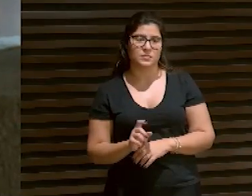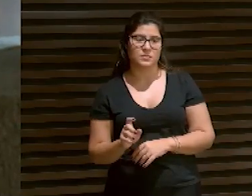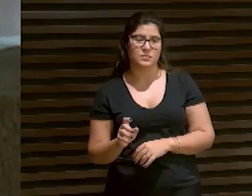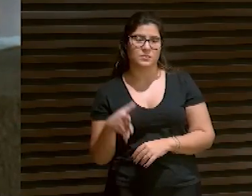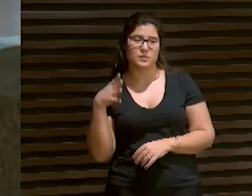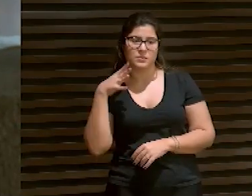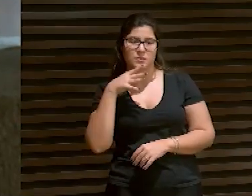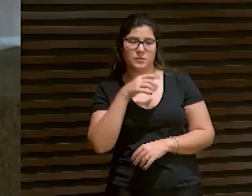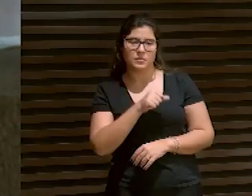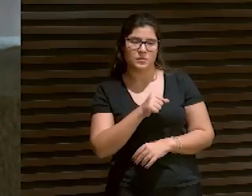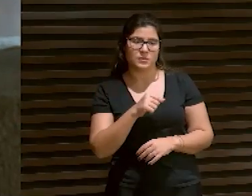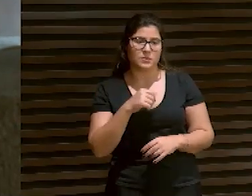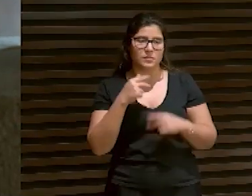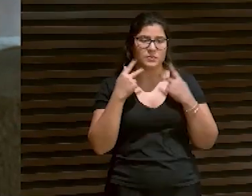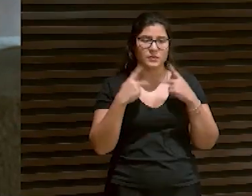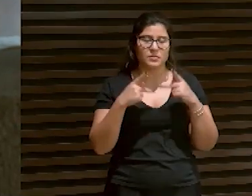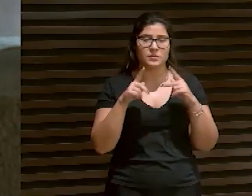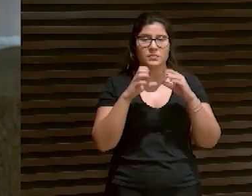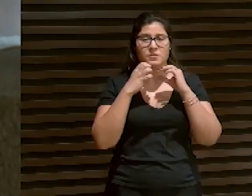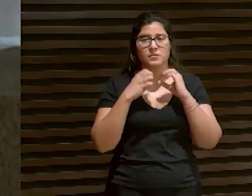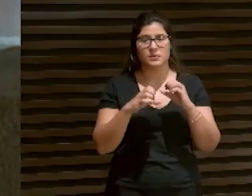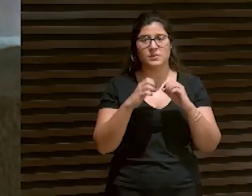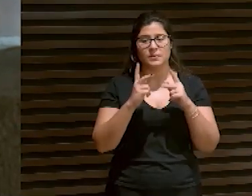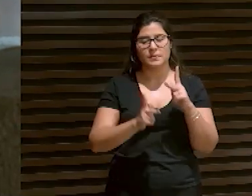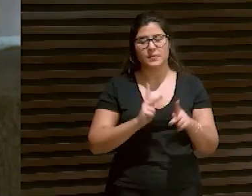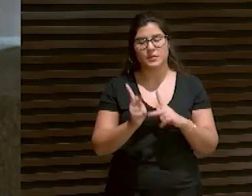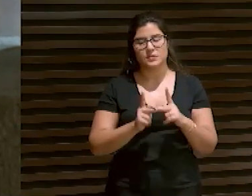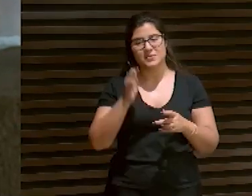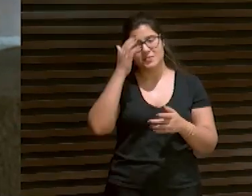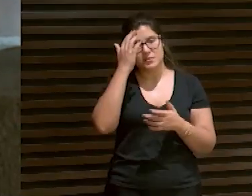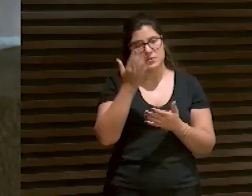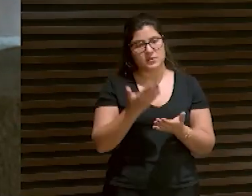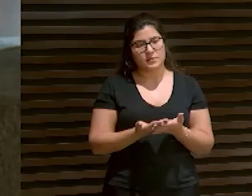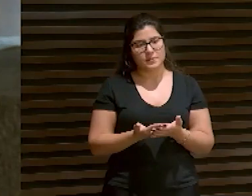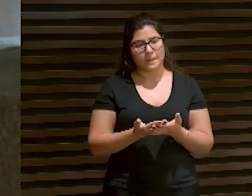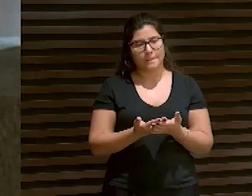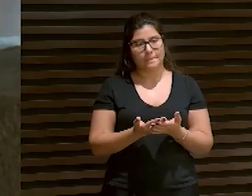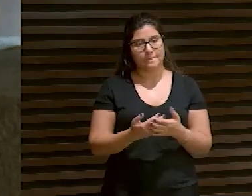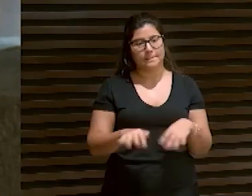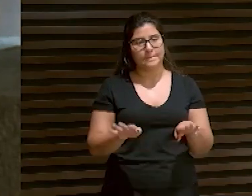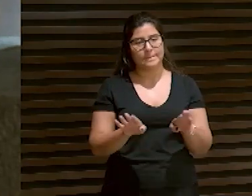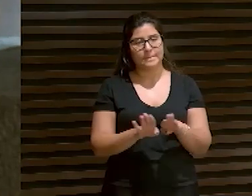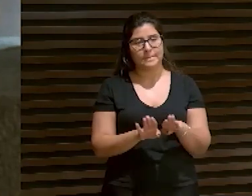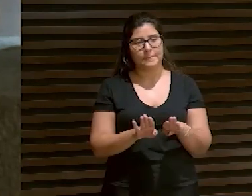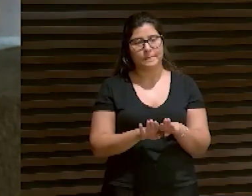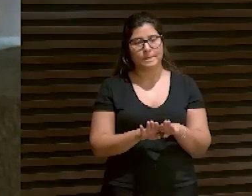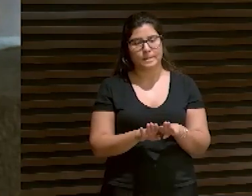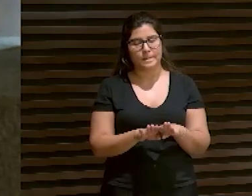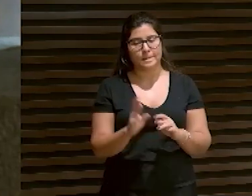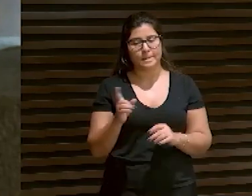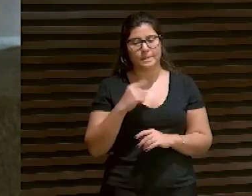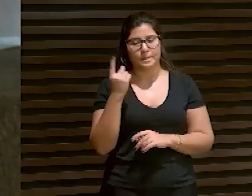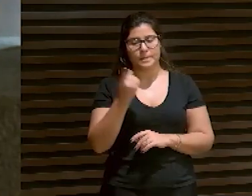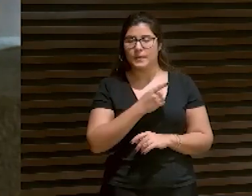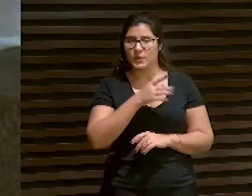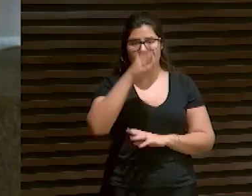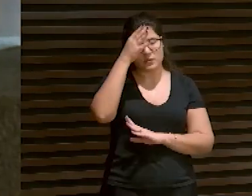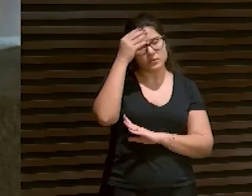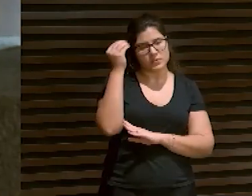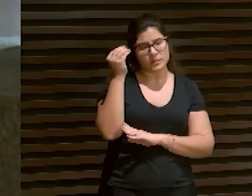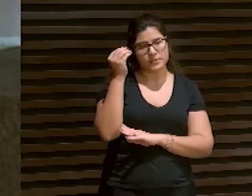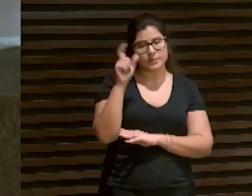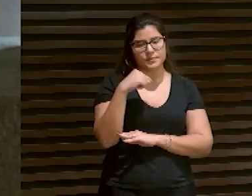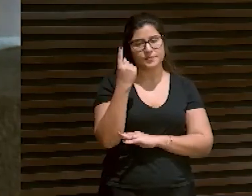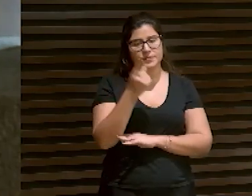deste evangelho, pessoas possam crer. E também que nós não esqueçamos que a